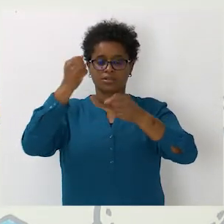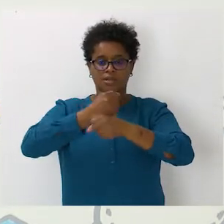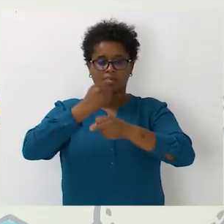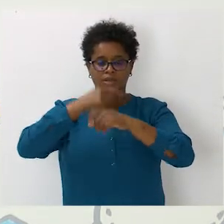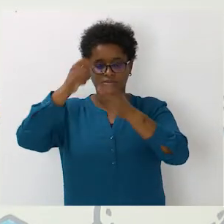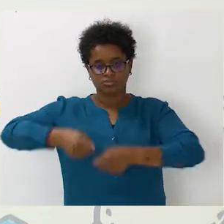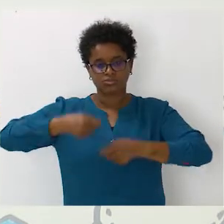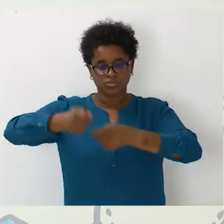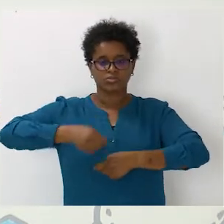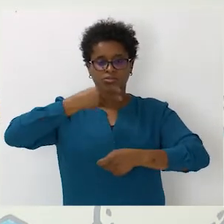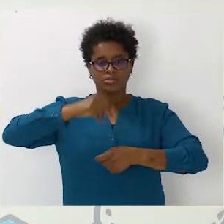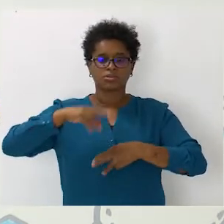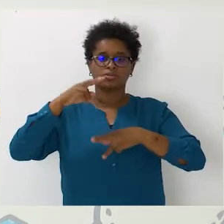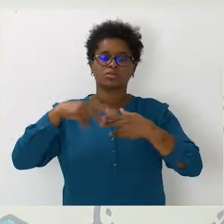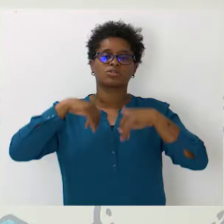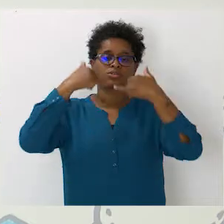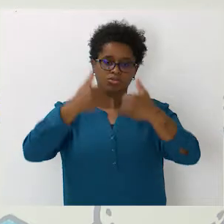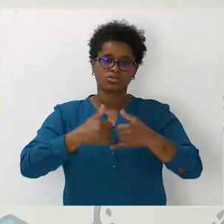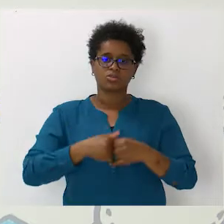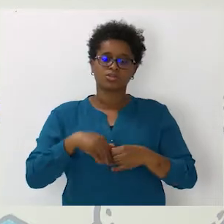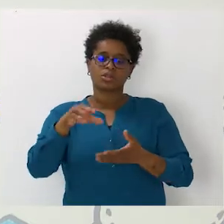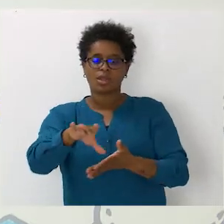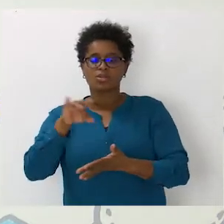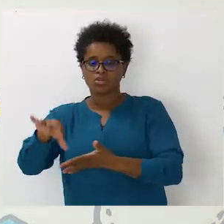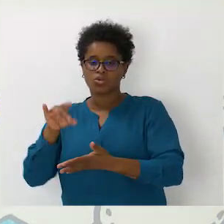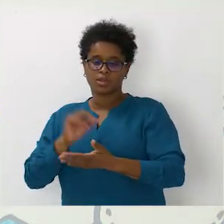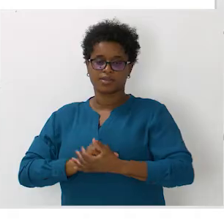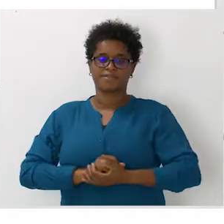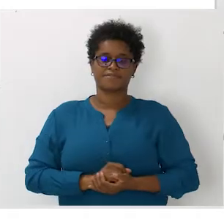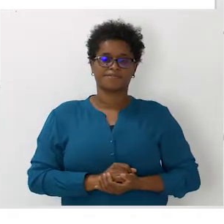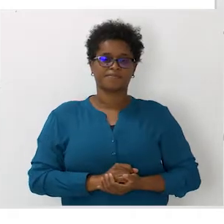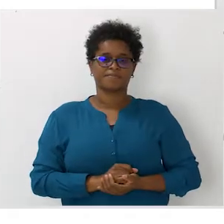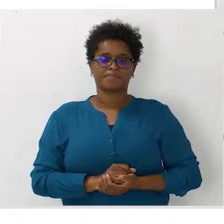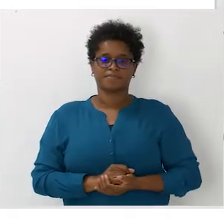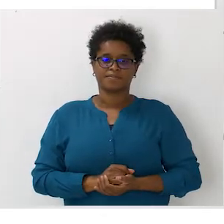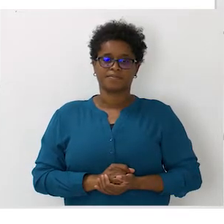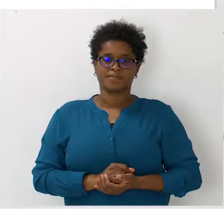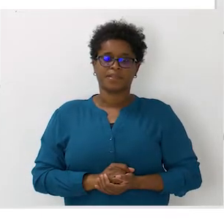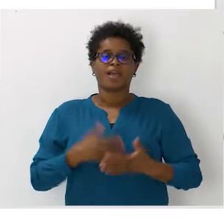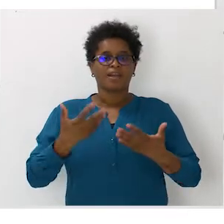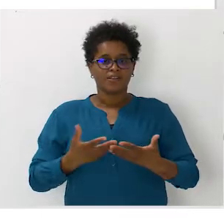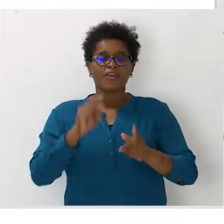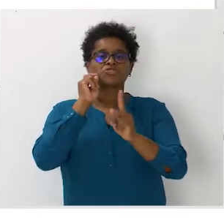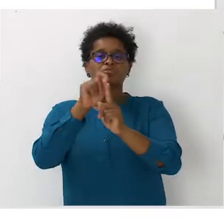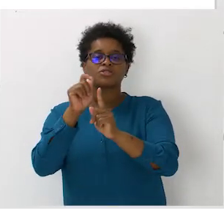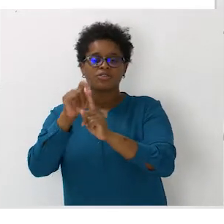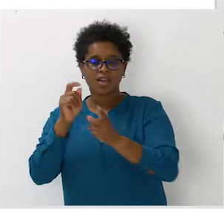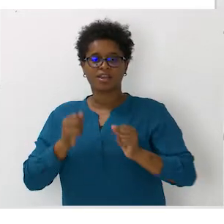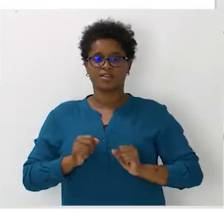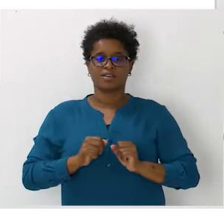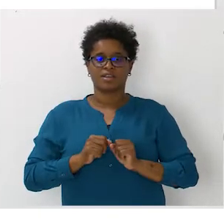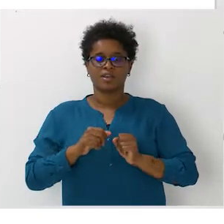sementeiras e, posteriormente, as colheitas. Vamos então